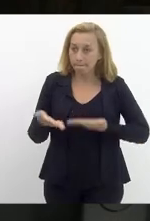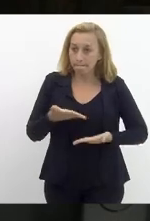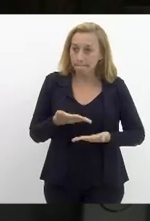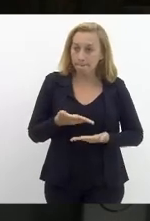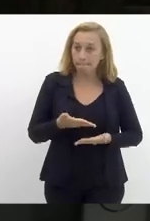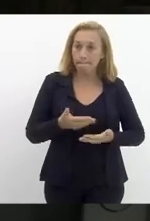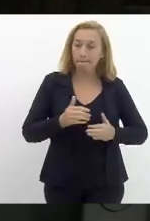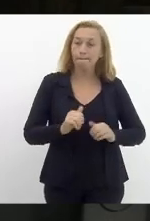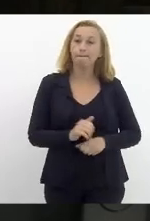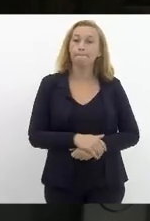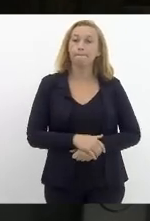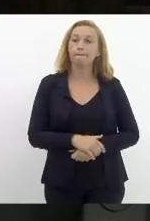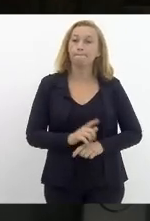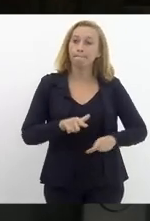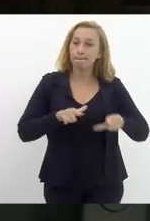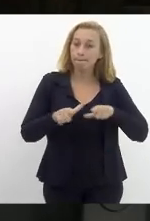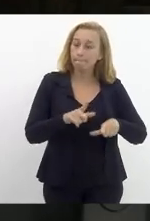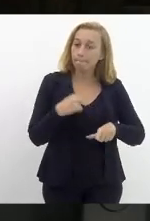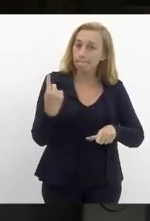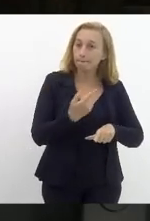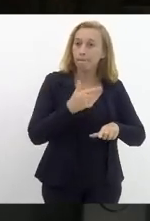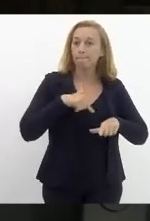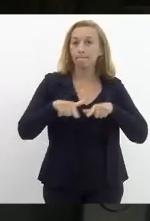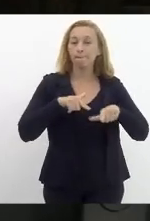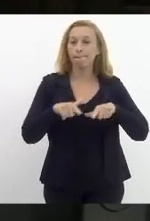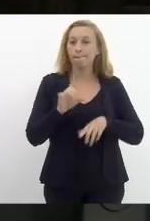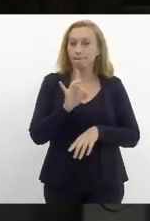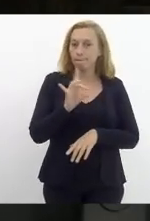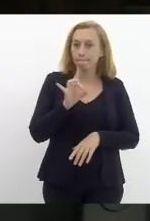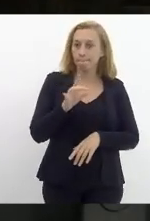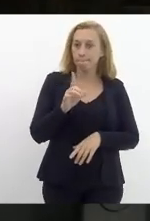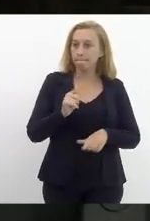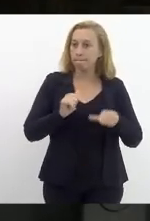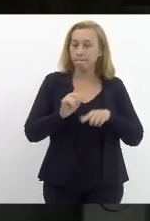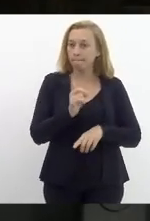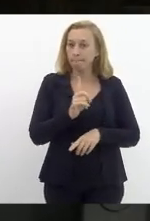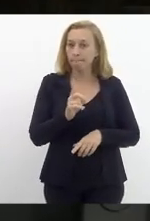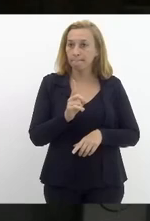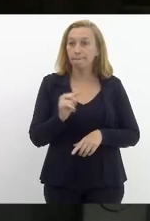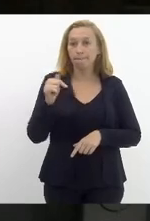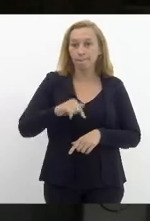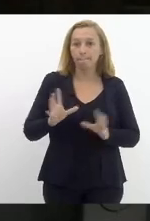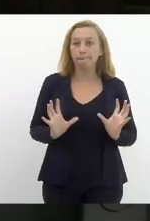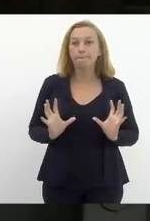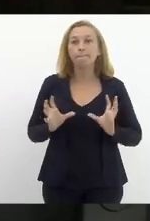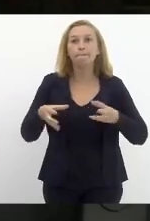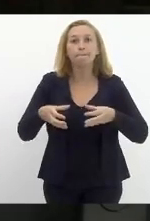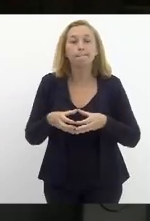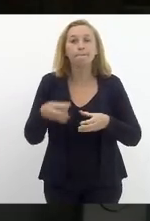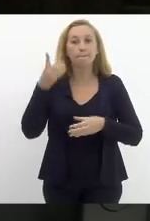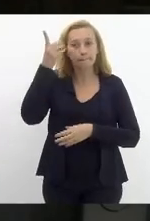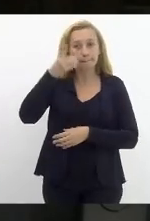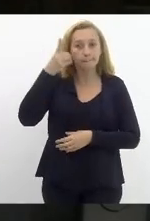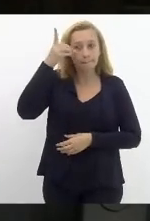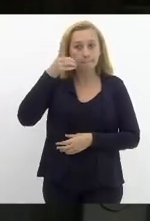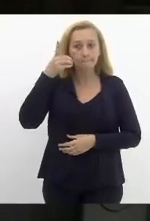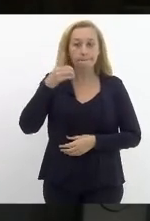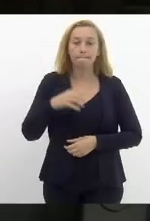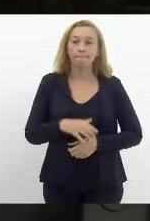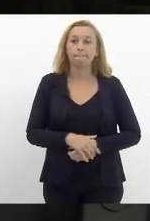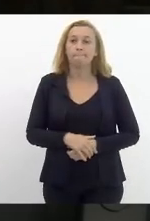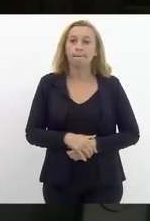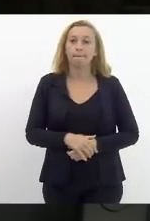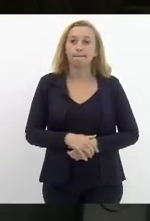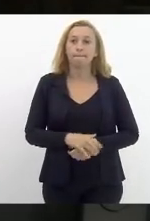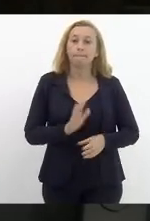na nossa bússola, no nosso norte, porque ninguém faz nada sozinho. Aqui é um conjunto de parlamentares, muitas das vezes,